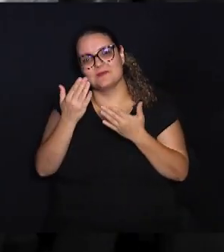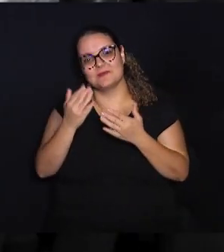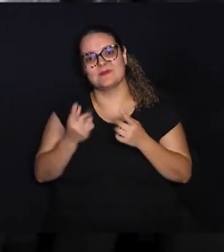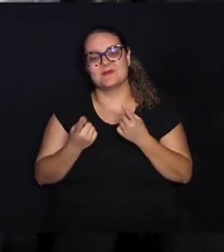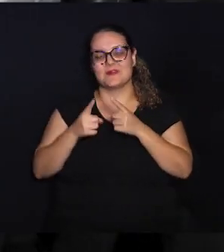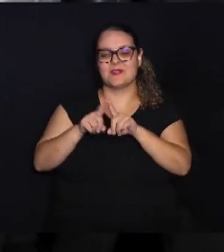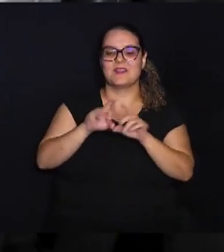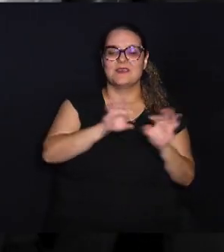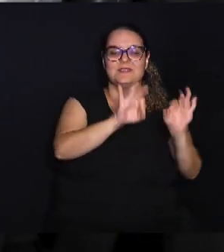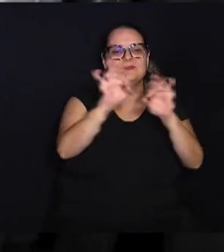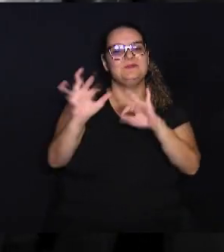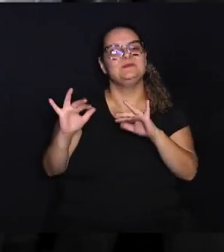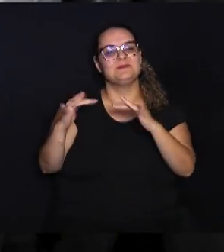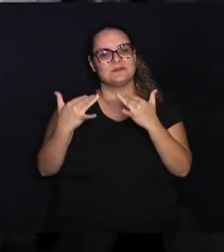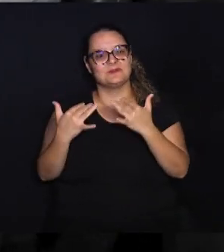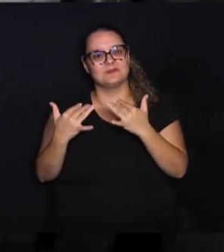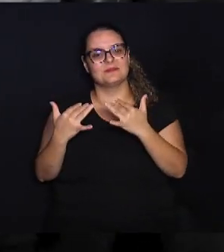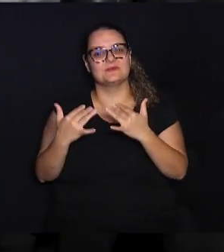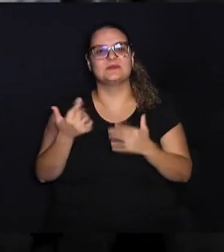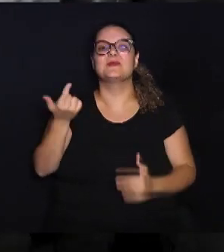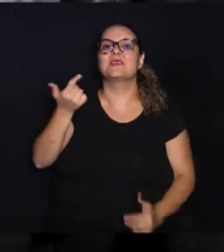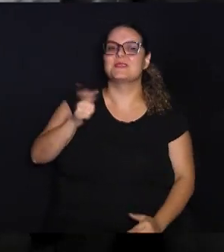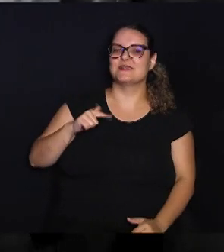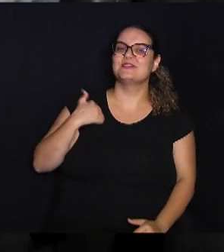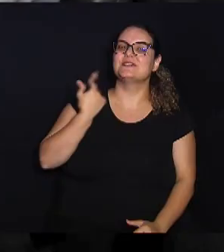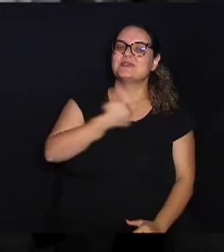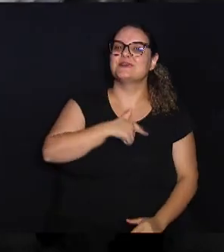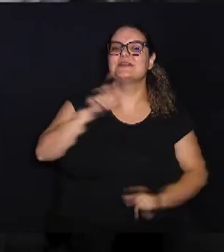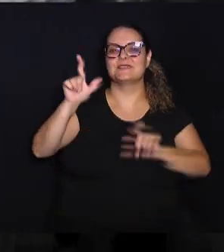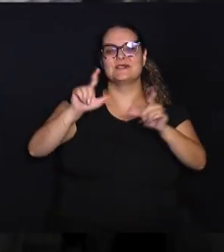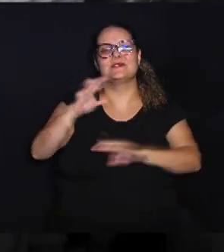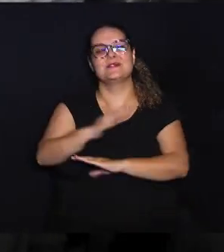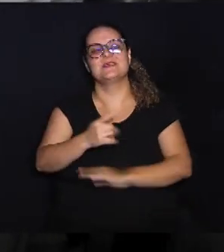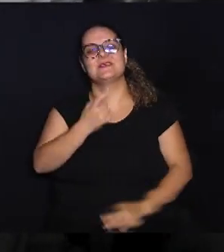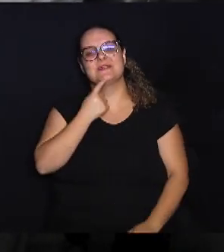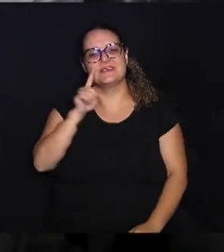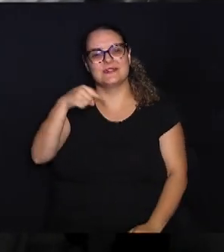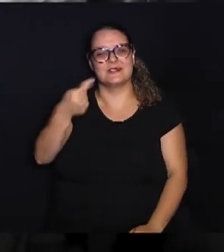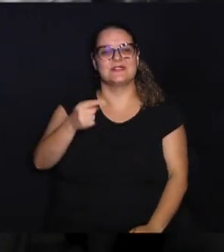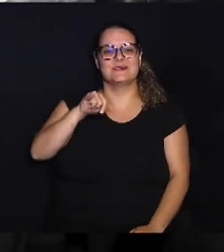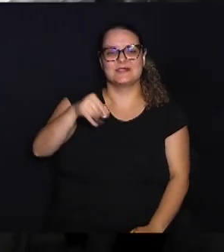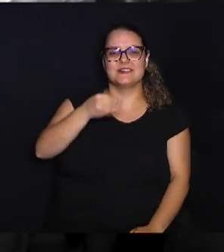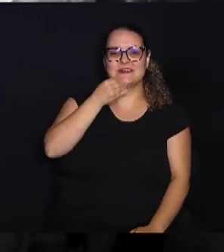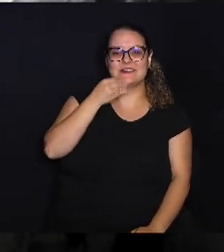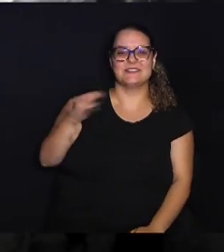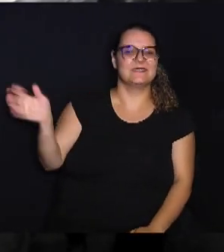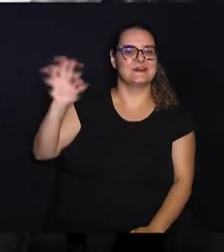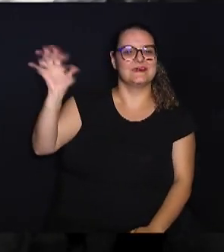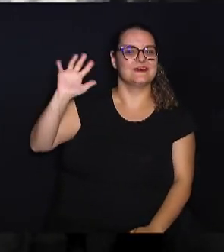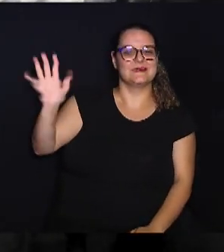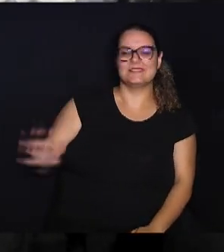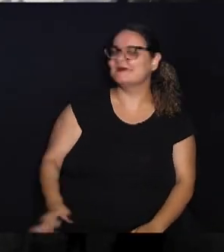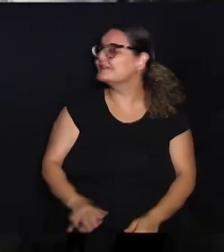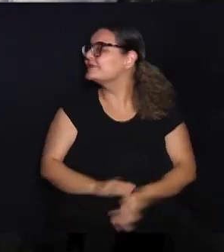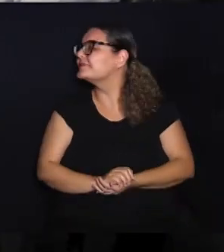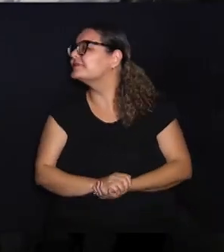a sua audiência. Continue aqui na TV Câmara Campinas, até uma próxima oportunidade. Tchau, tchau.